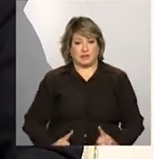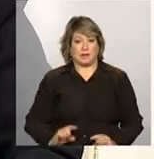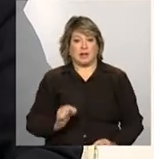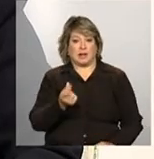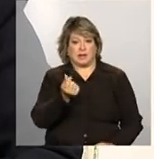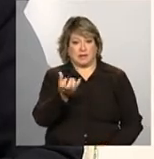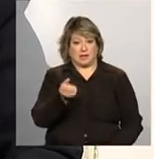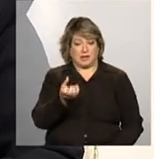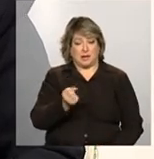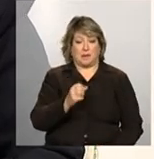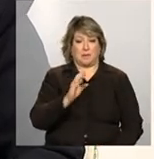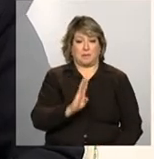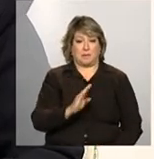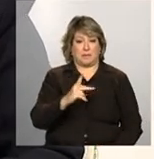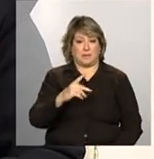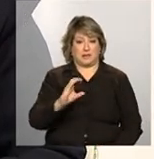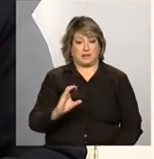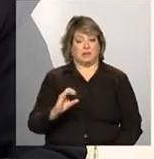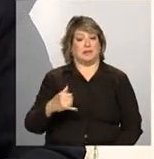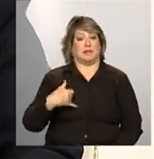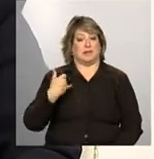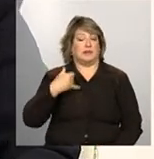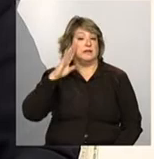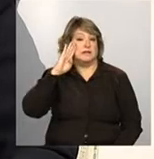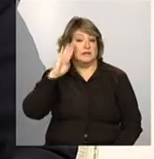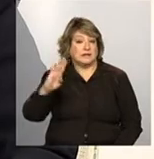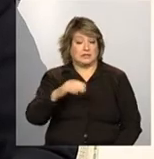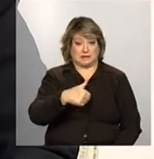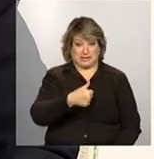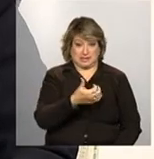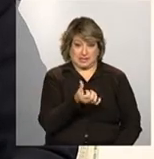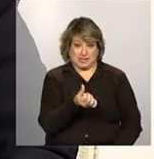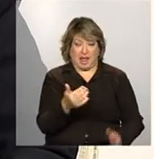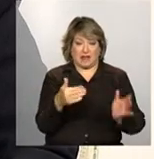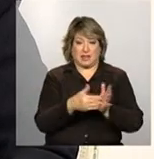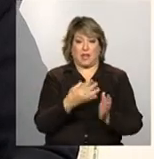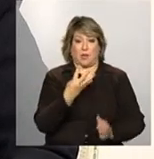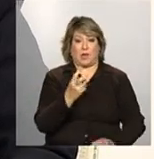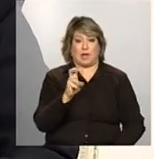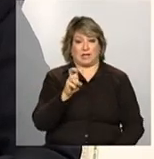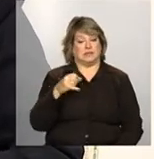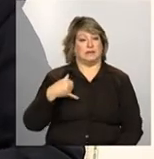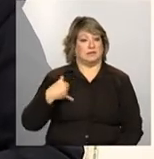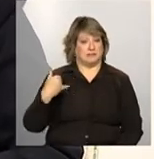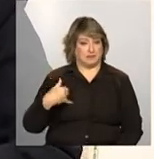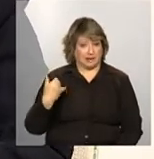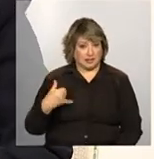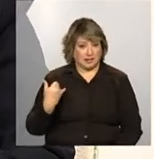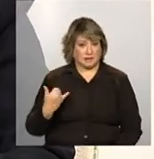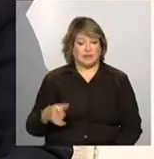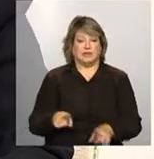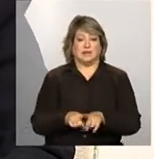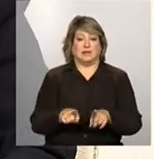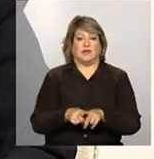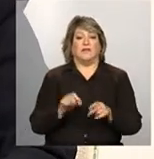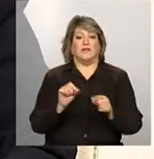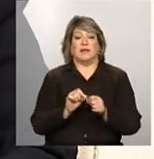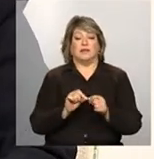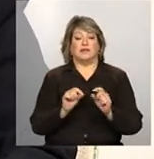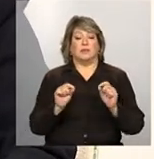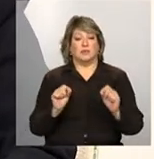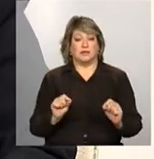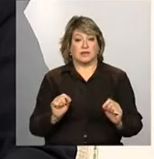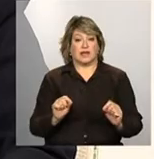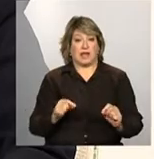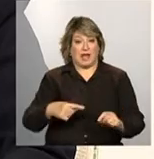beneficiárias do BPC na faixa etária prioritária de 16 a 45 anos, né, fazendo com que